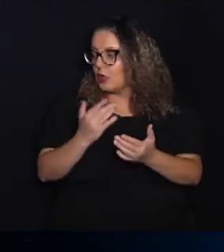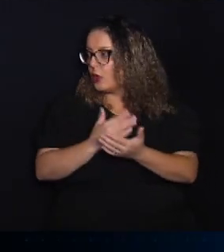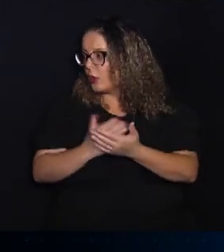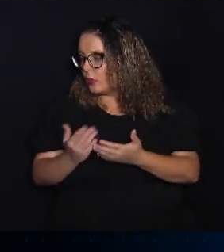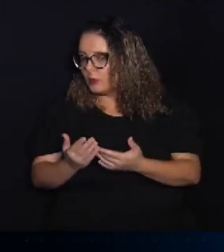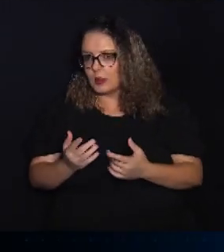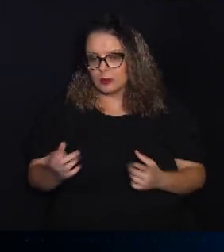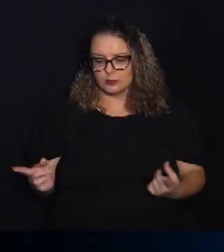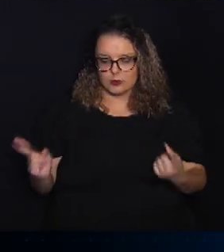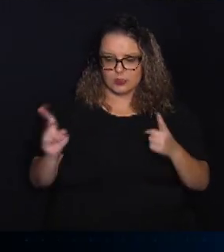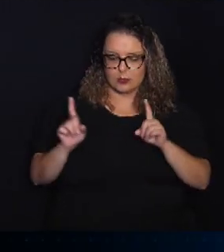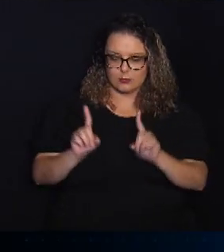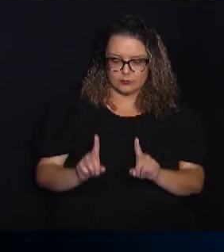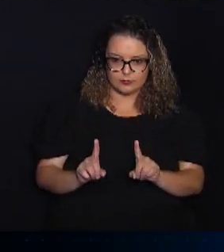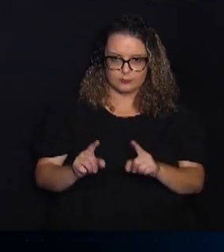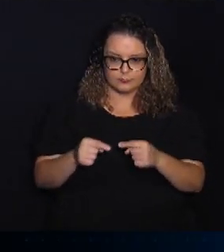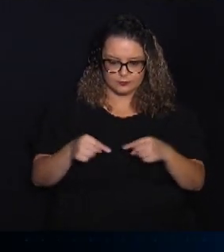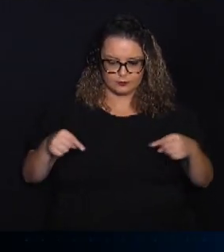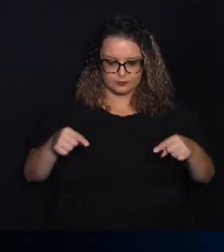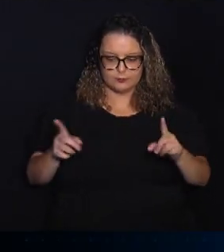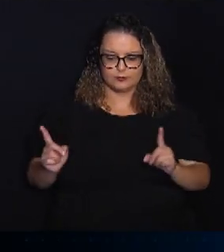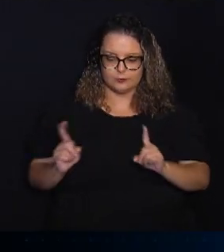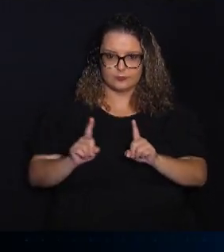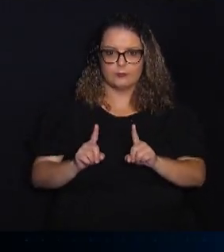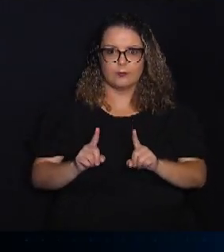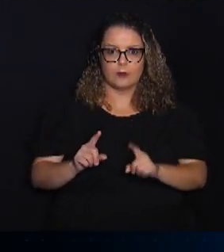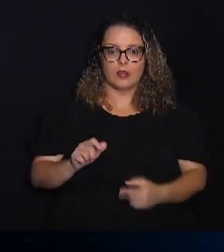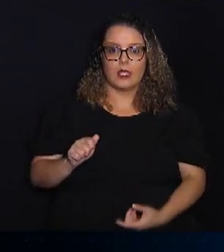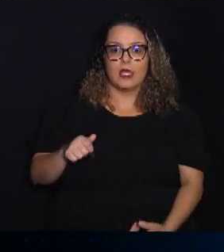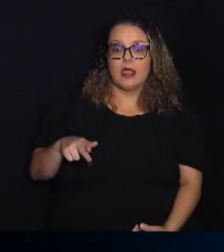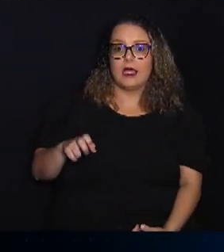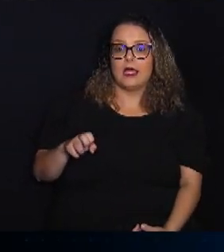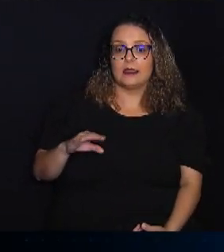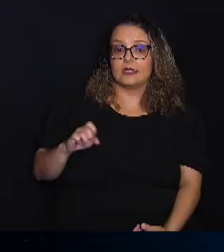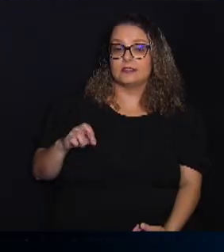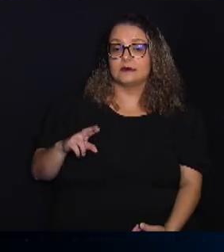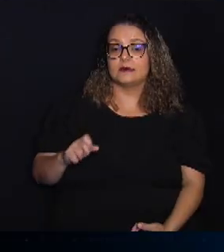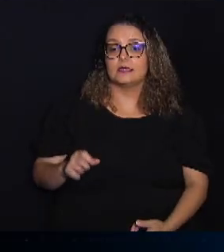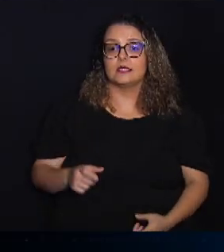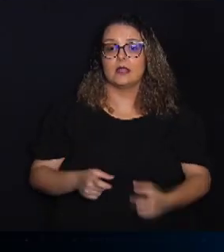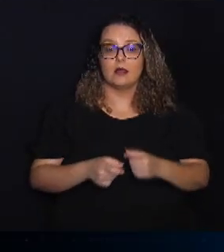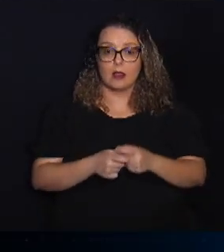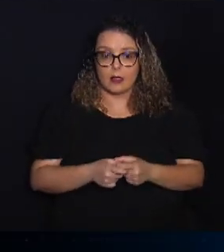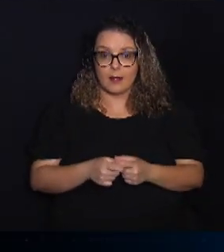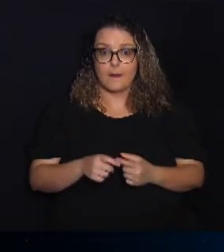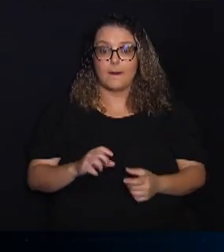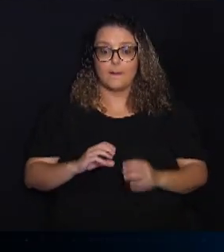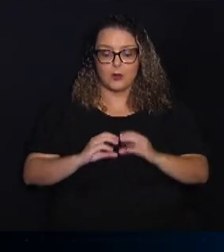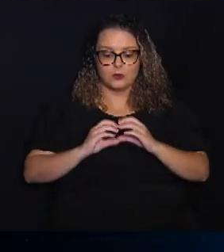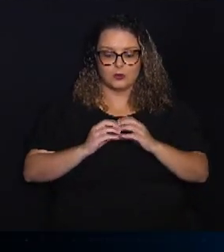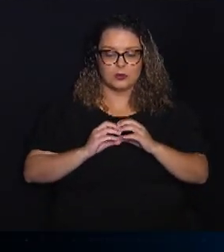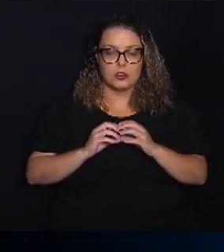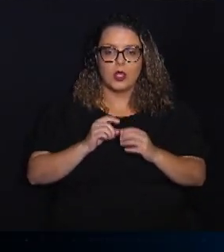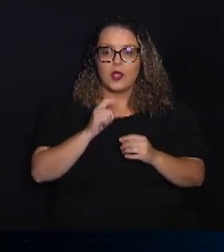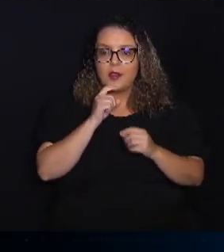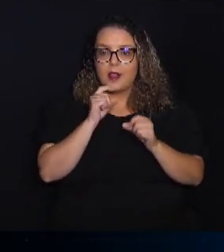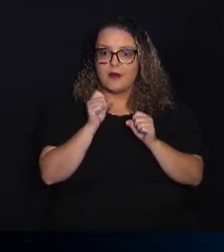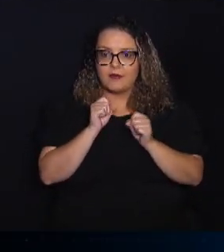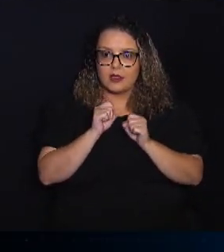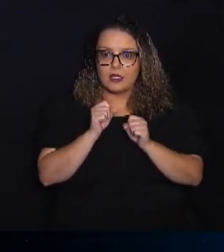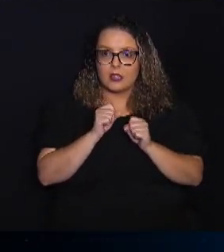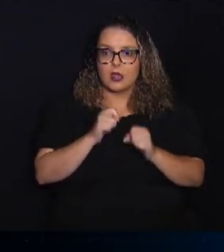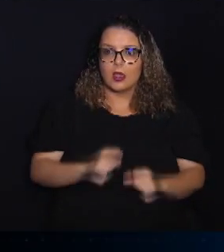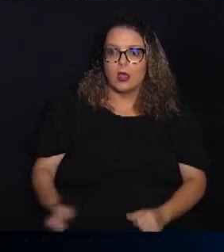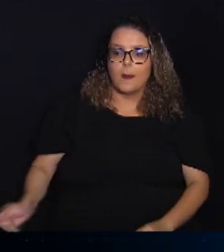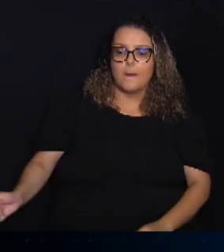squash? Se inicia com os dois oponentes entrando dentro da quadra para aquecer a bola. Então ela entra